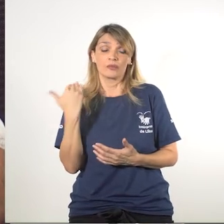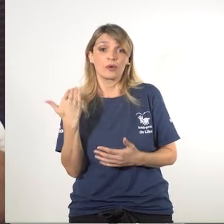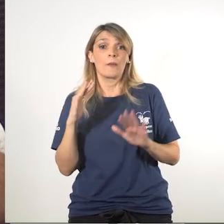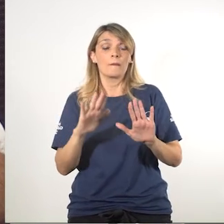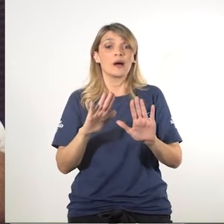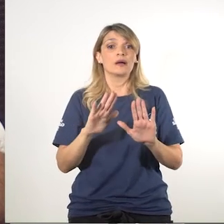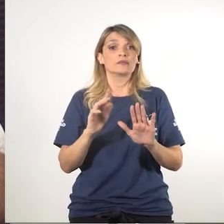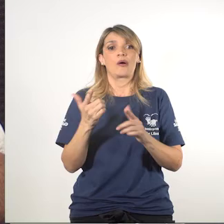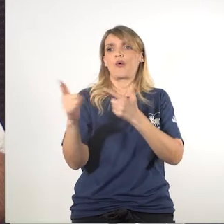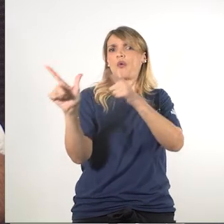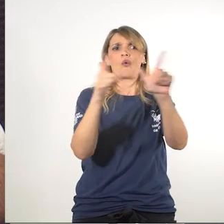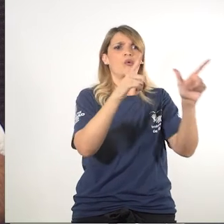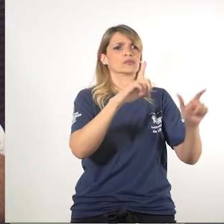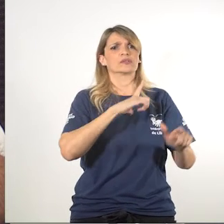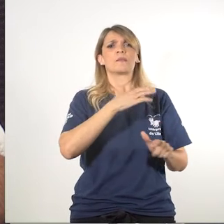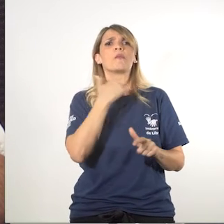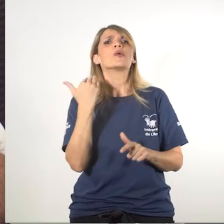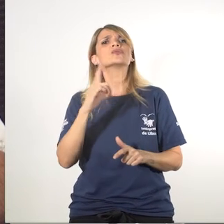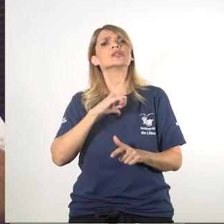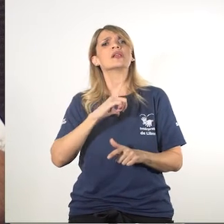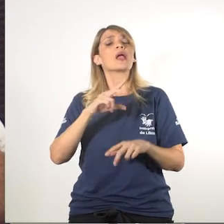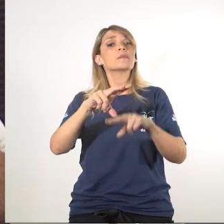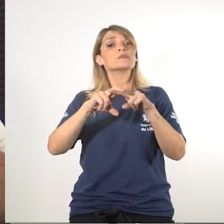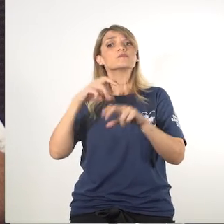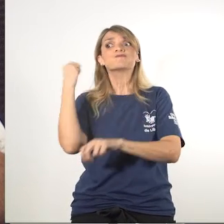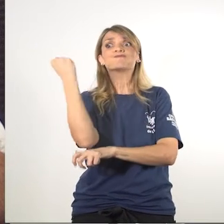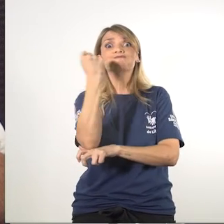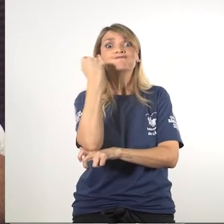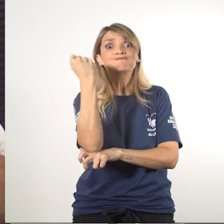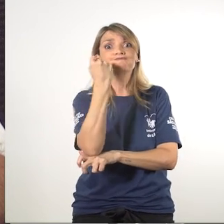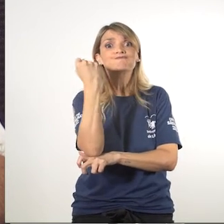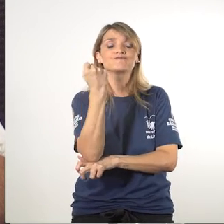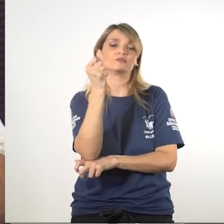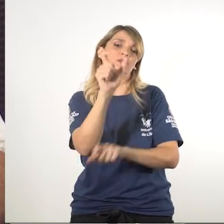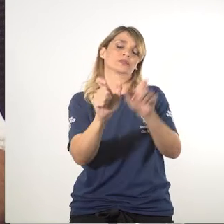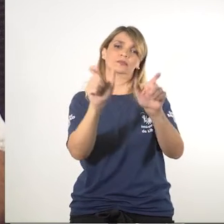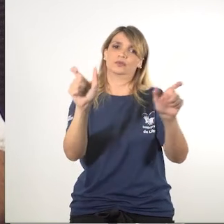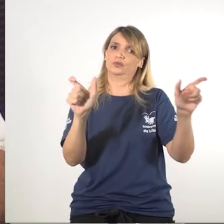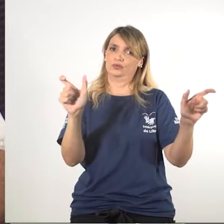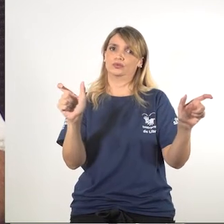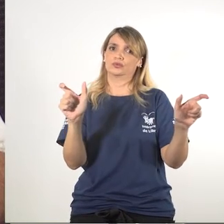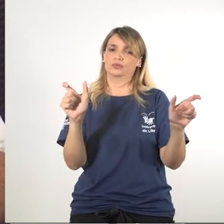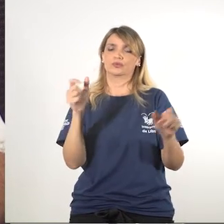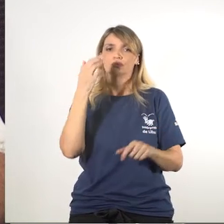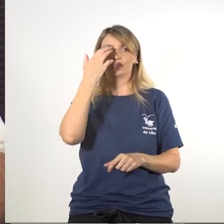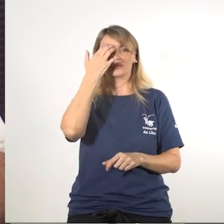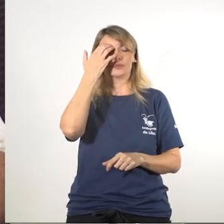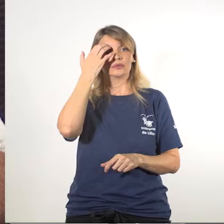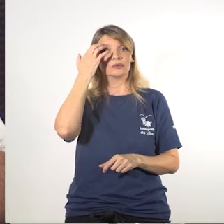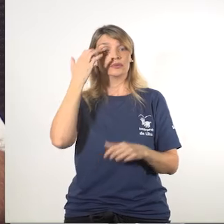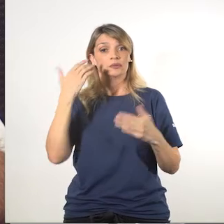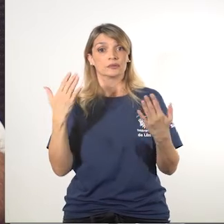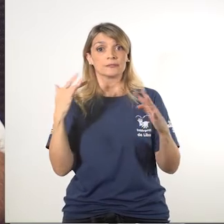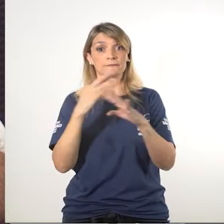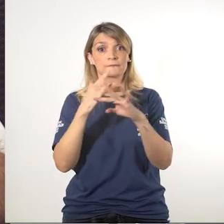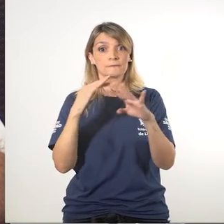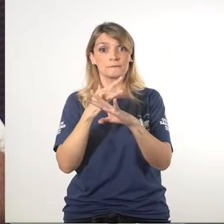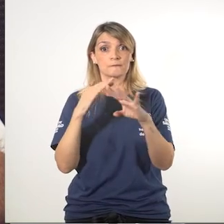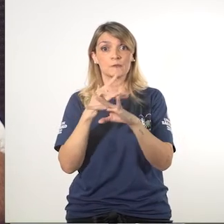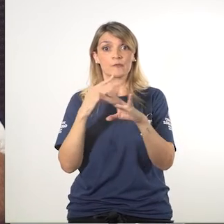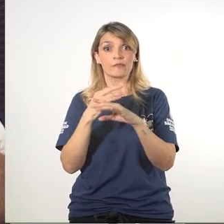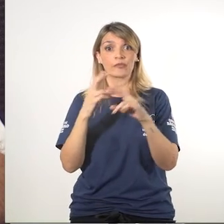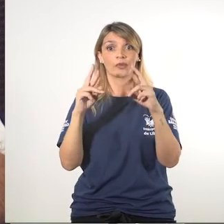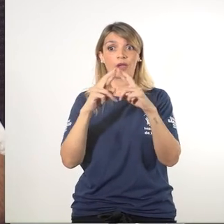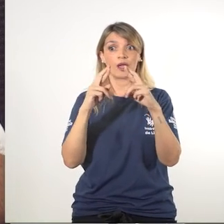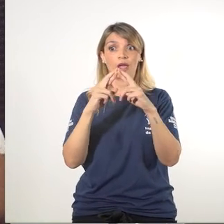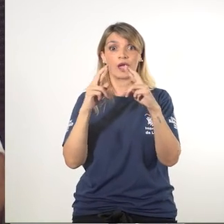tivemos, estamos tendo em UPAs, em função da gravidade dos pacientes, né? Então, o município ampliou a sua rede